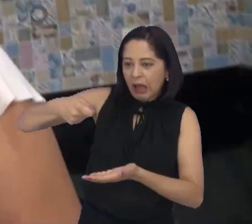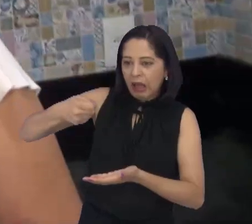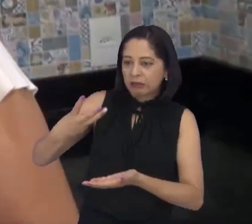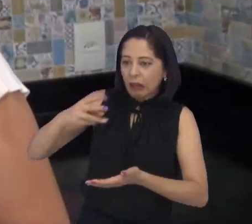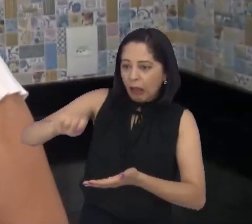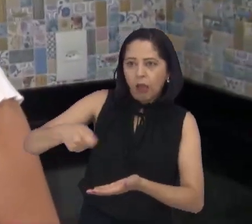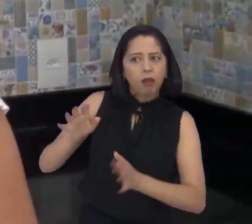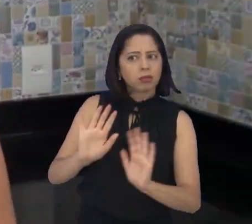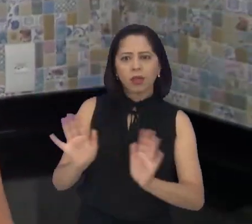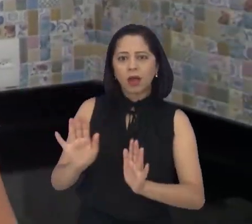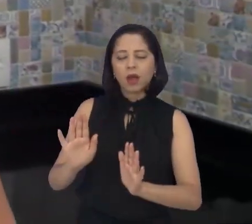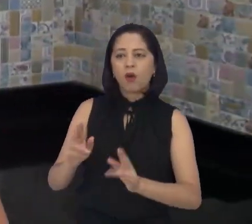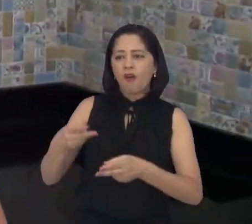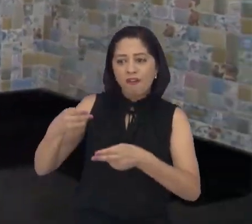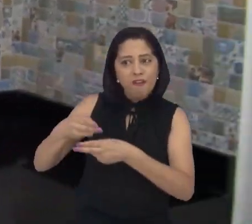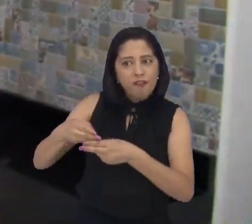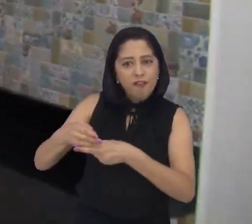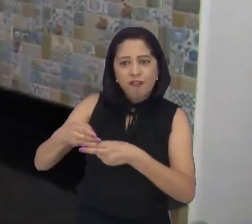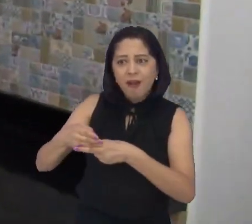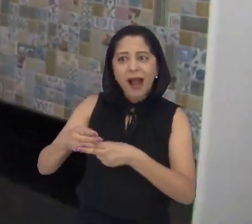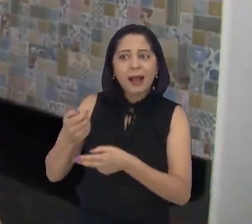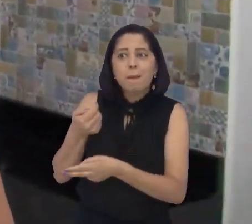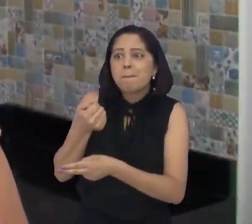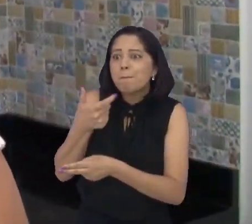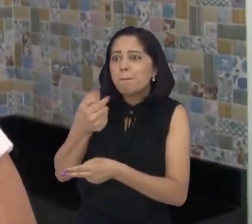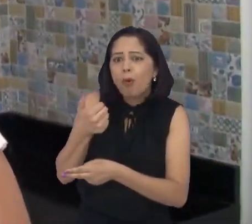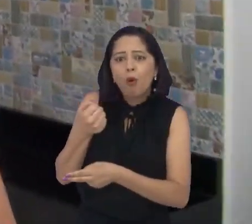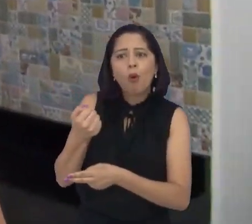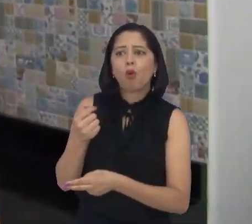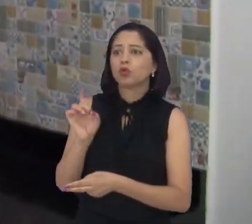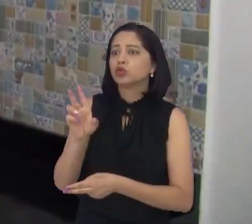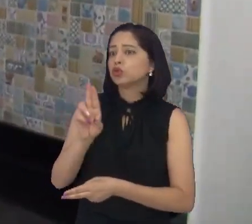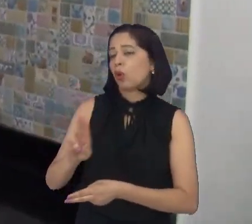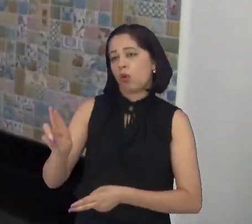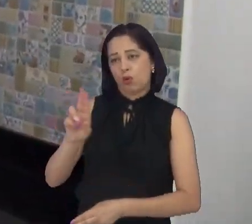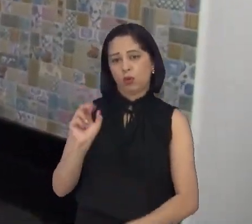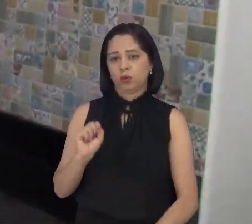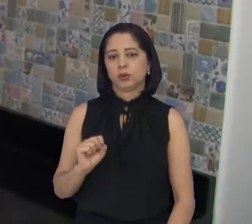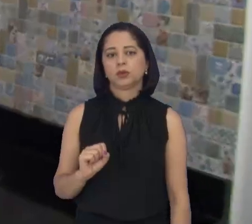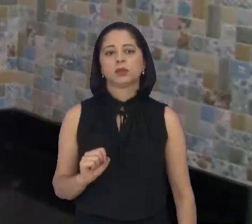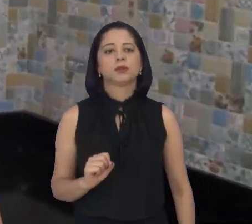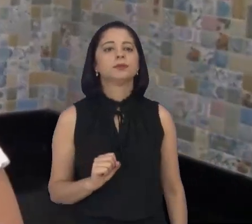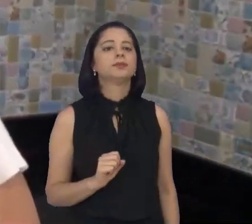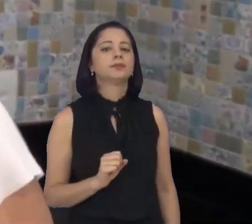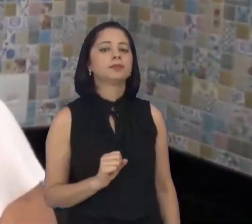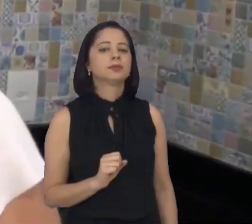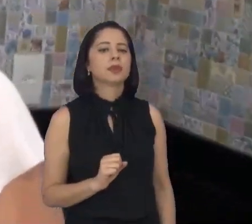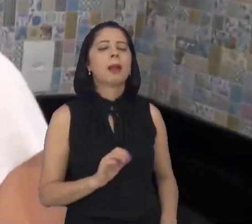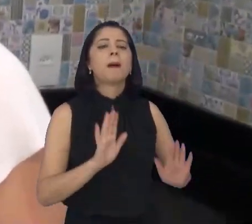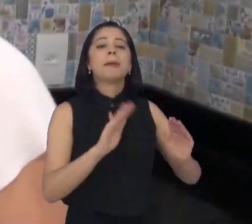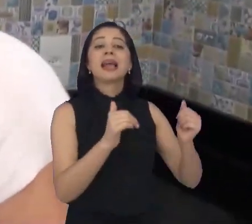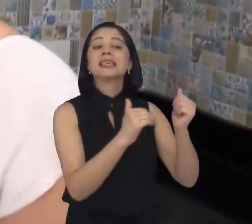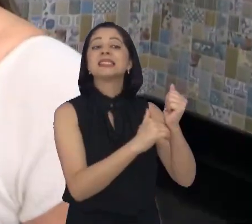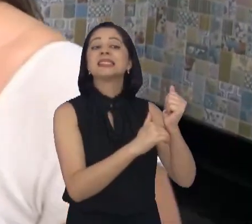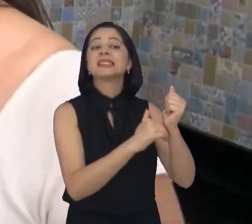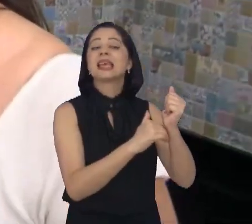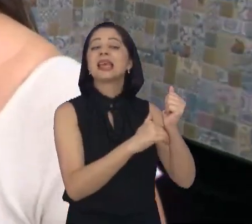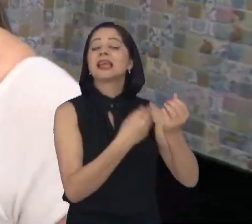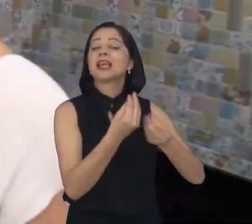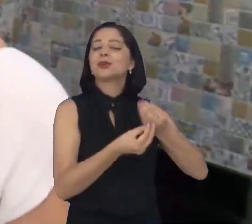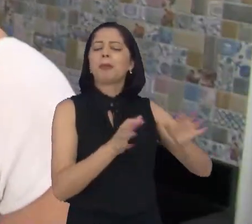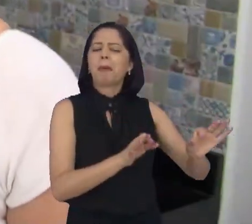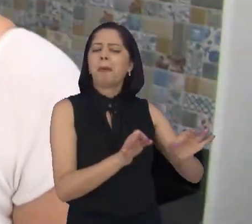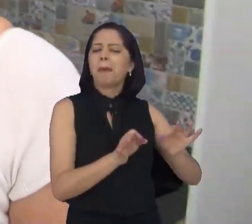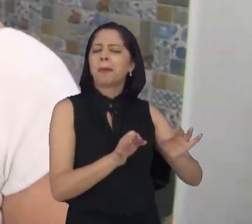Tem algumas facas, você deixa aqui somente o que você usa. Agora, qual que é o segredo de manter tudo